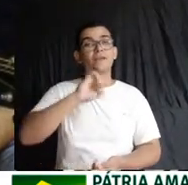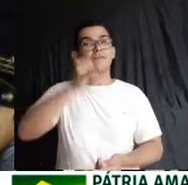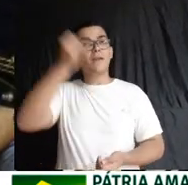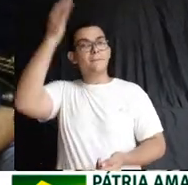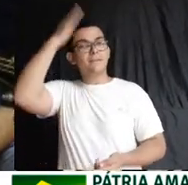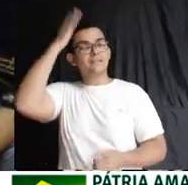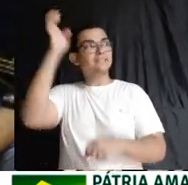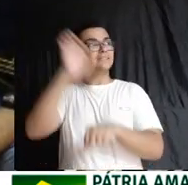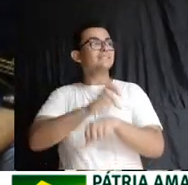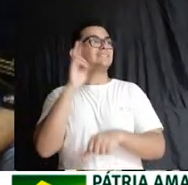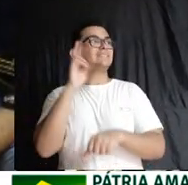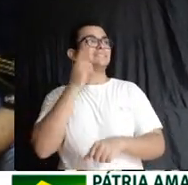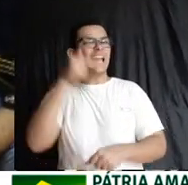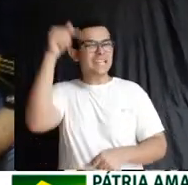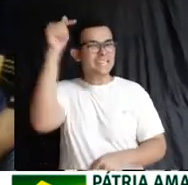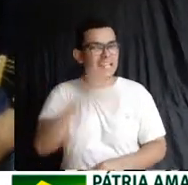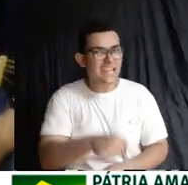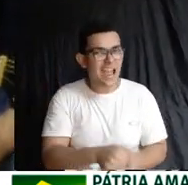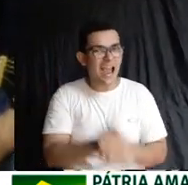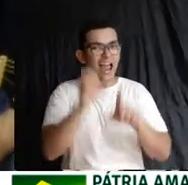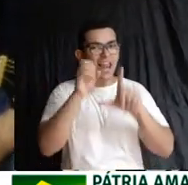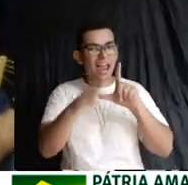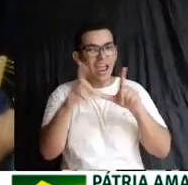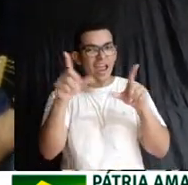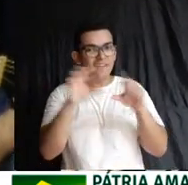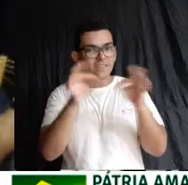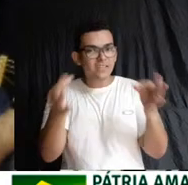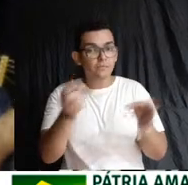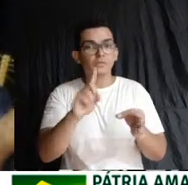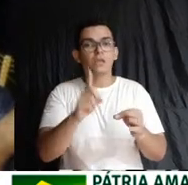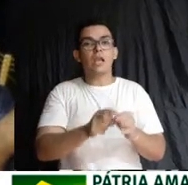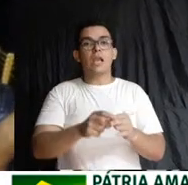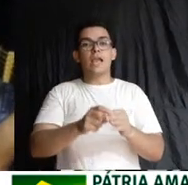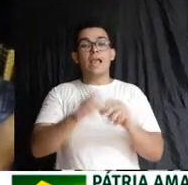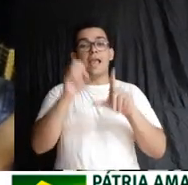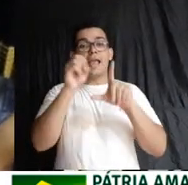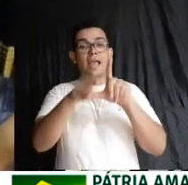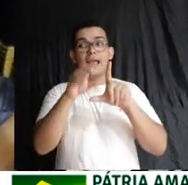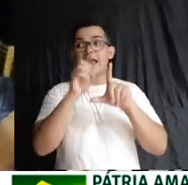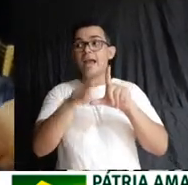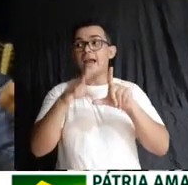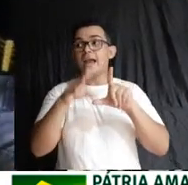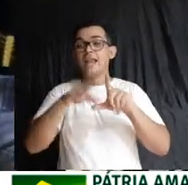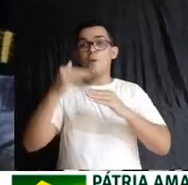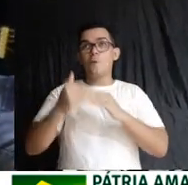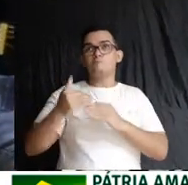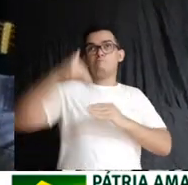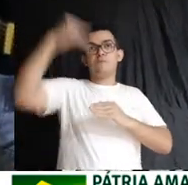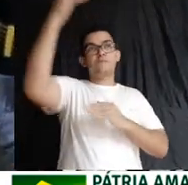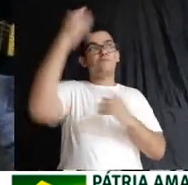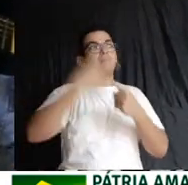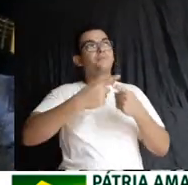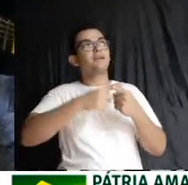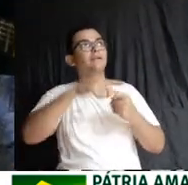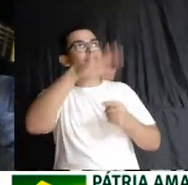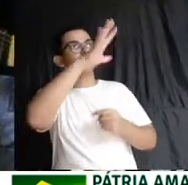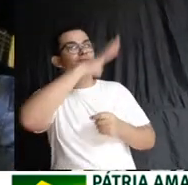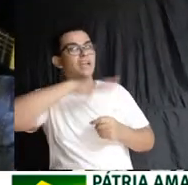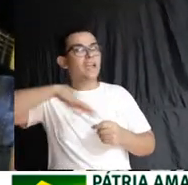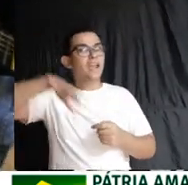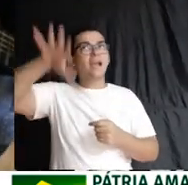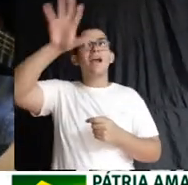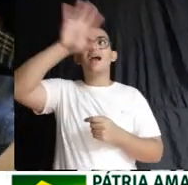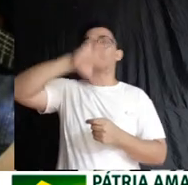live, não. Isso aqui é uma mega live. A estrutura aqui é de show. Show de